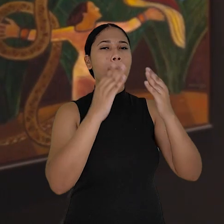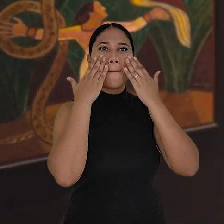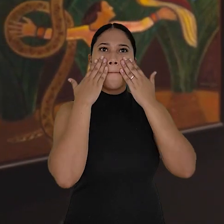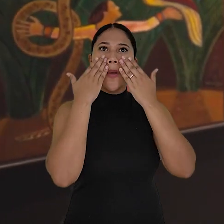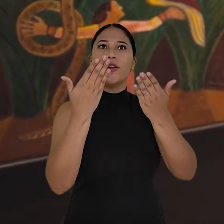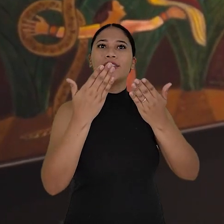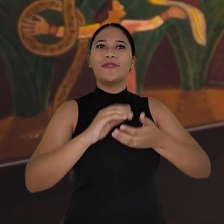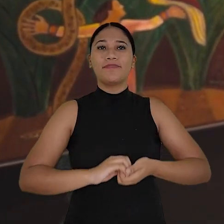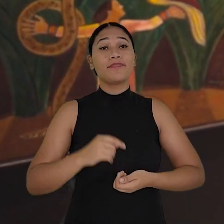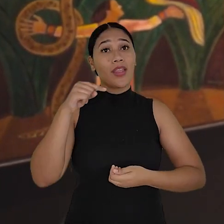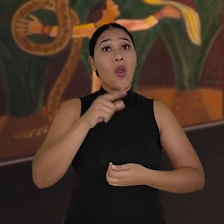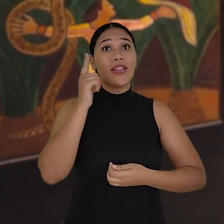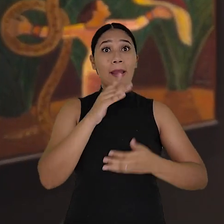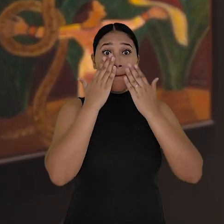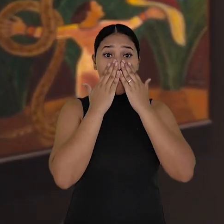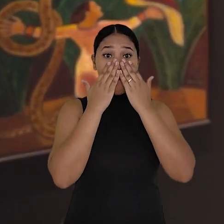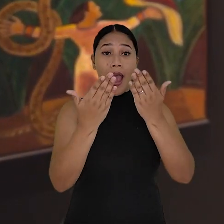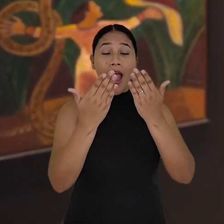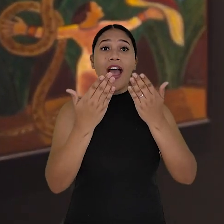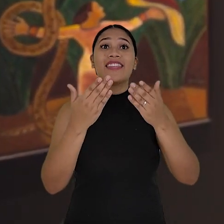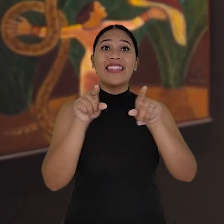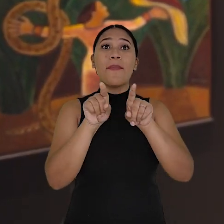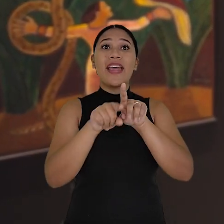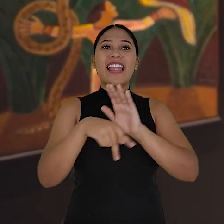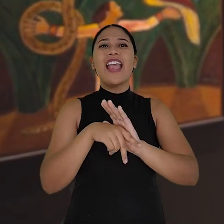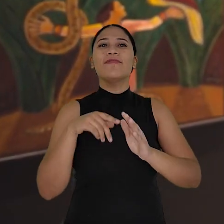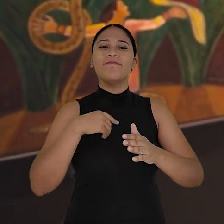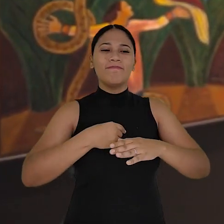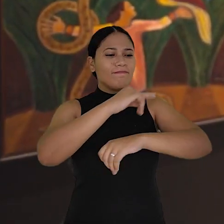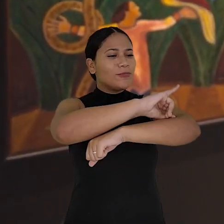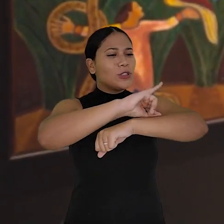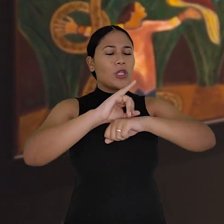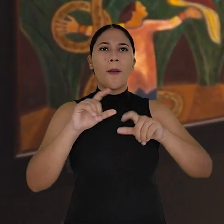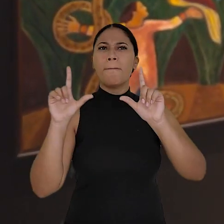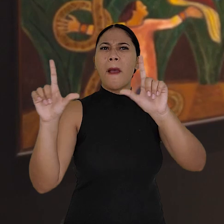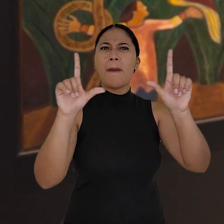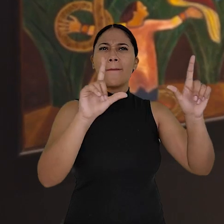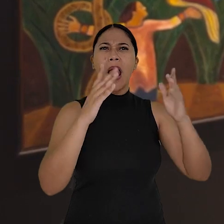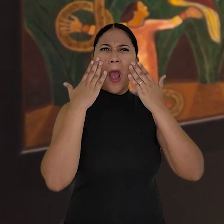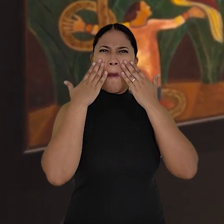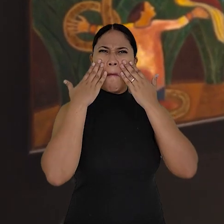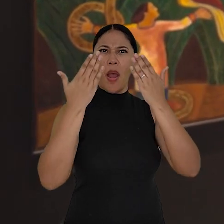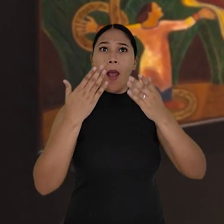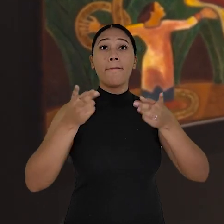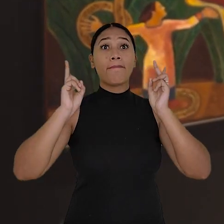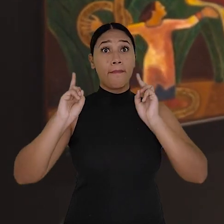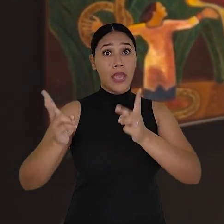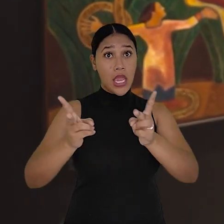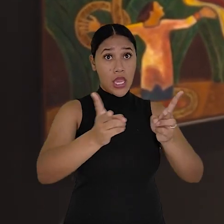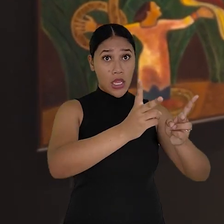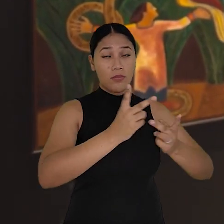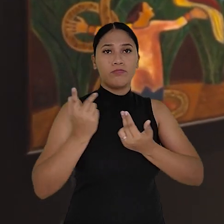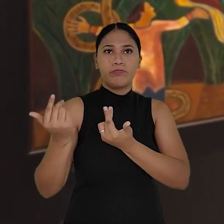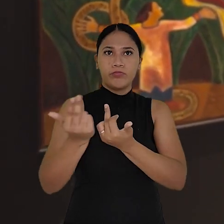pintura dele. E aqui a gente conseguiu esse colecionador que tem essa coisa excepcional, que você tem o mesmo